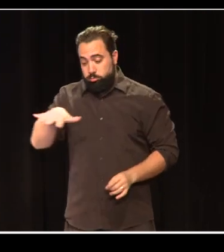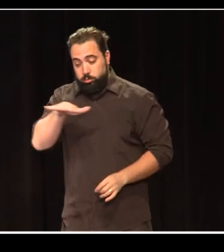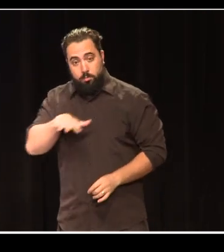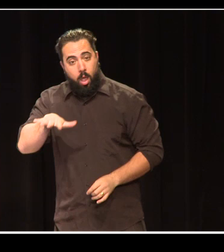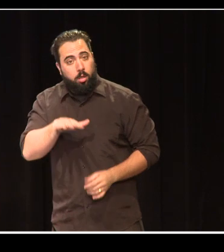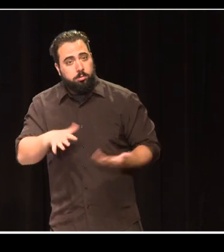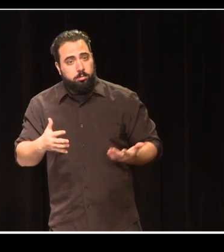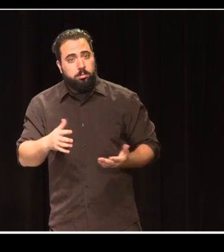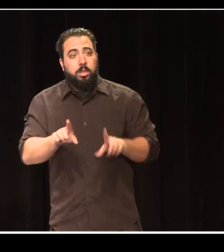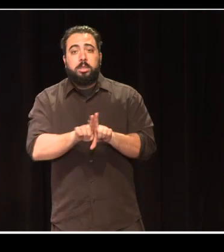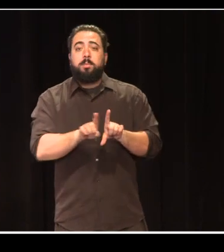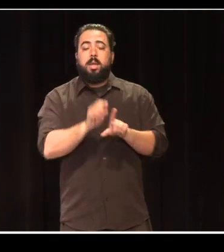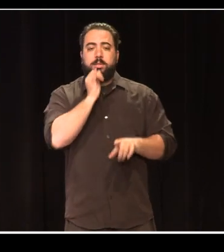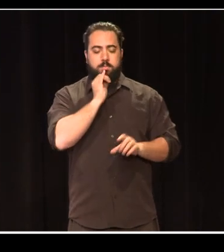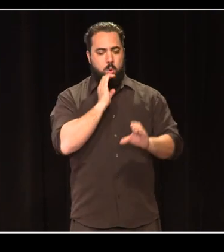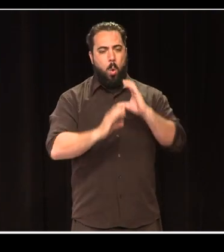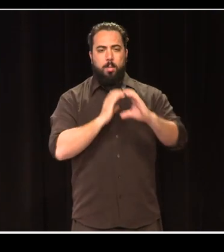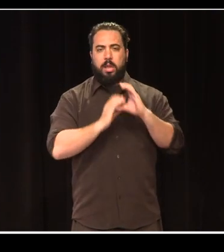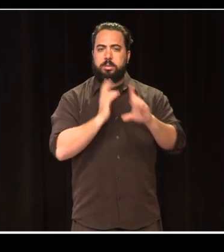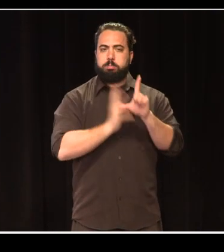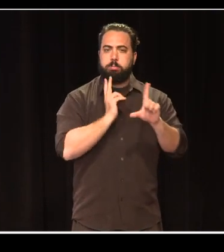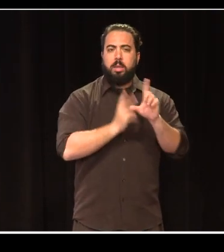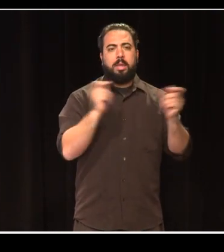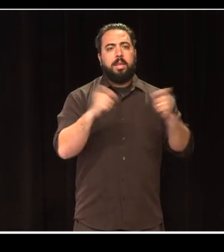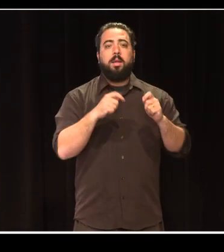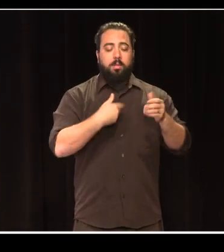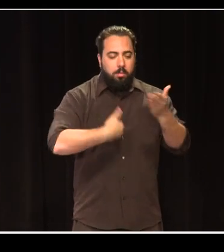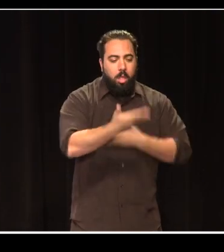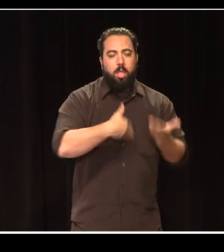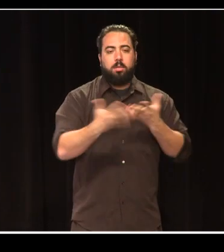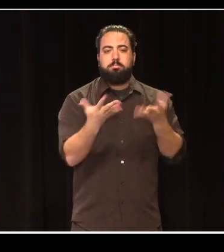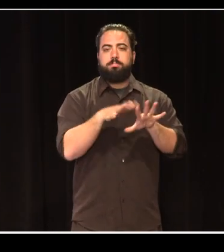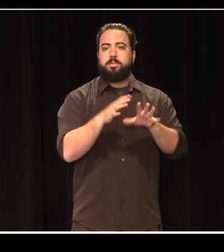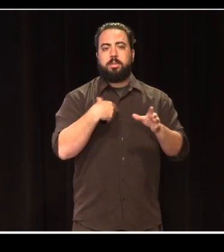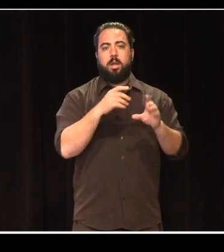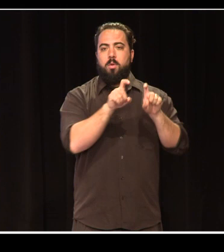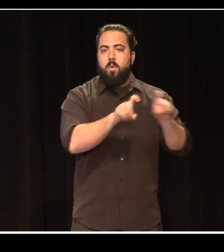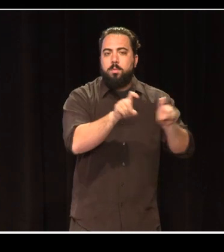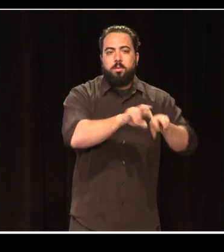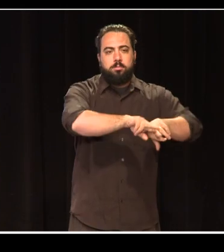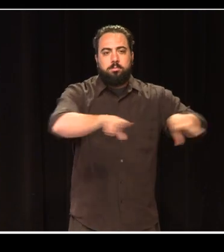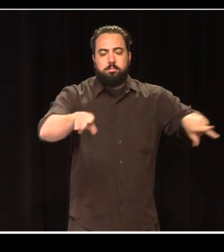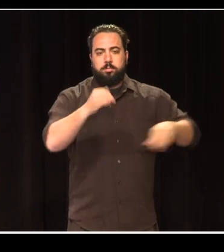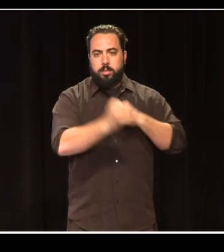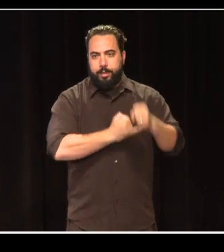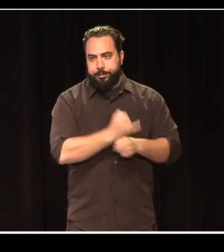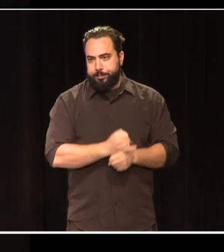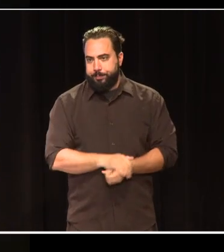Comunicação multimodal, né, com essa integração digital. Fala alguma coisa?